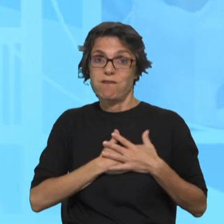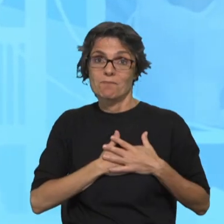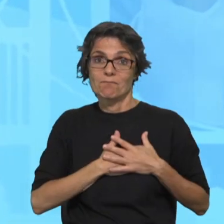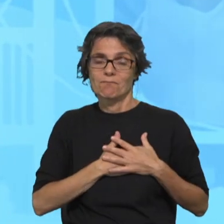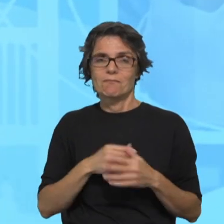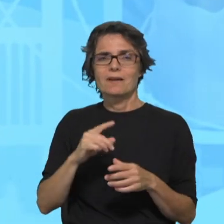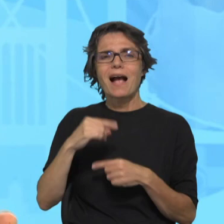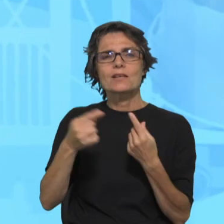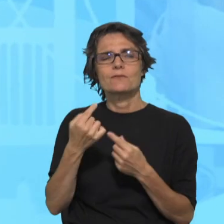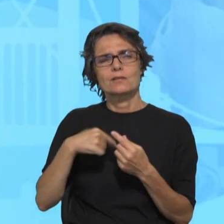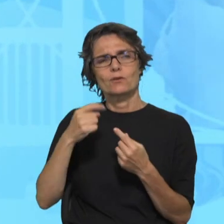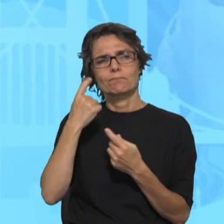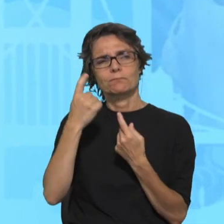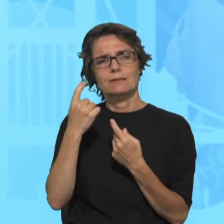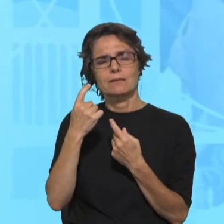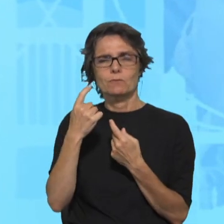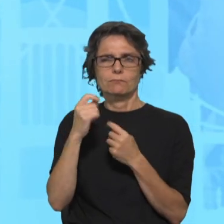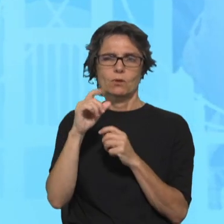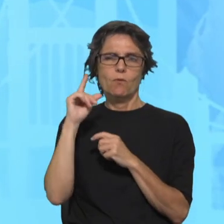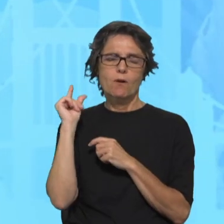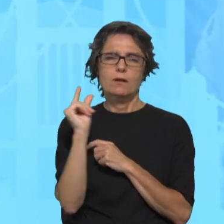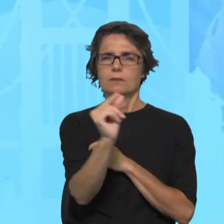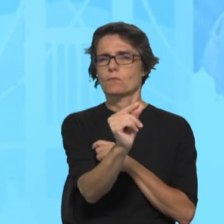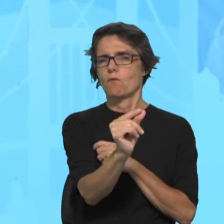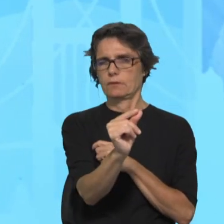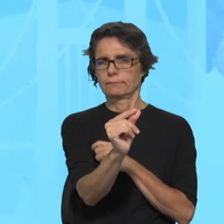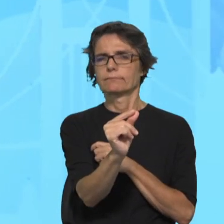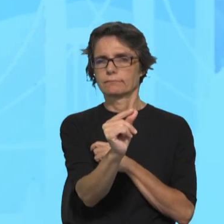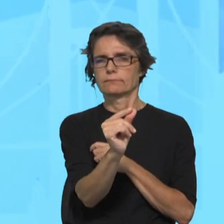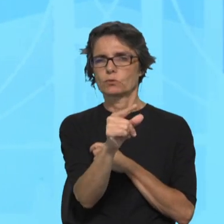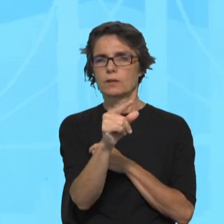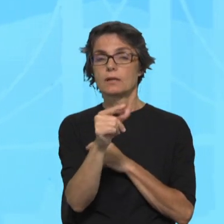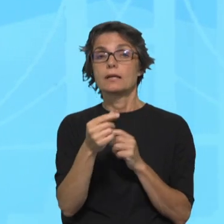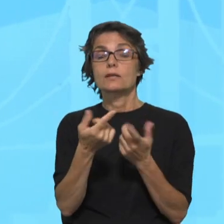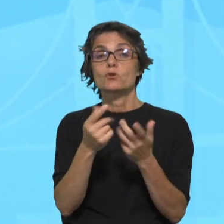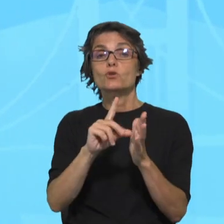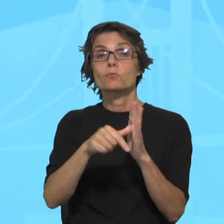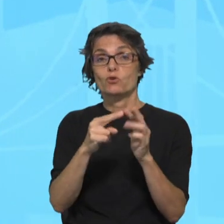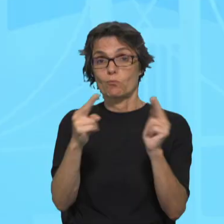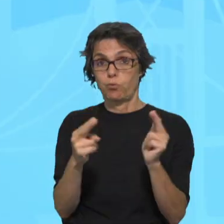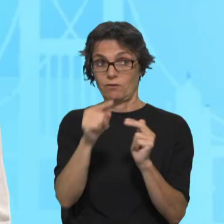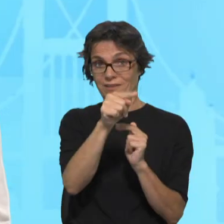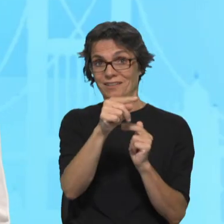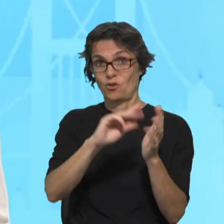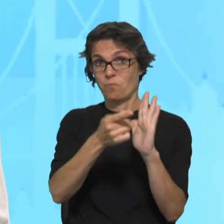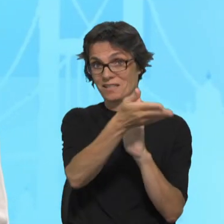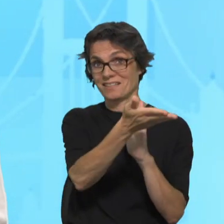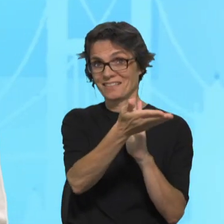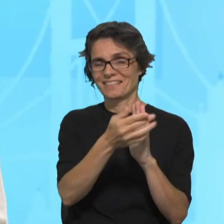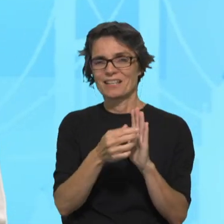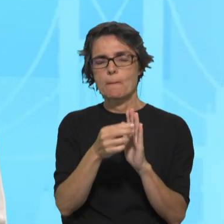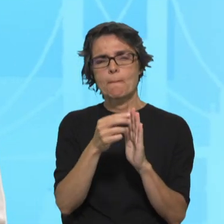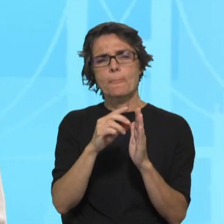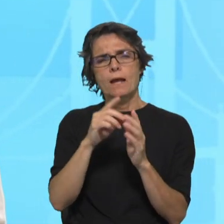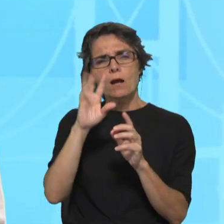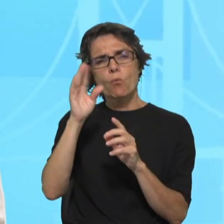associamos o partir e depois isto tudo resulta também no projeto Ponte que te levou ao Brasil, o